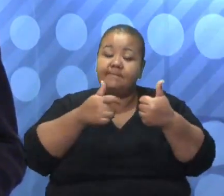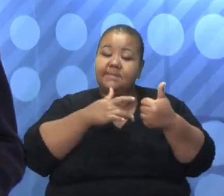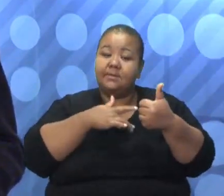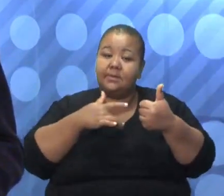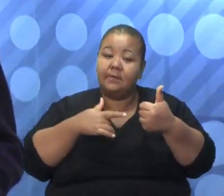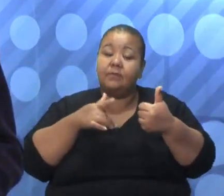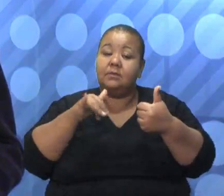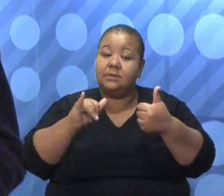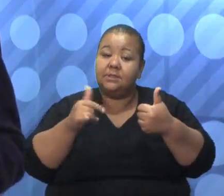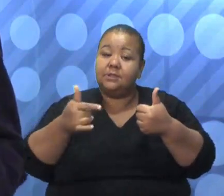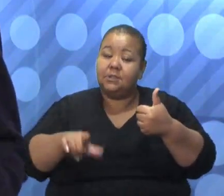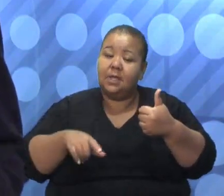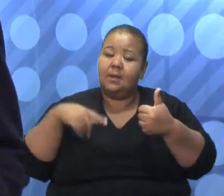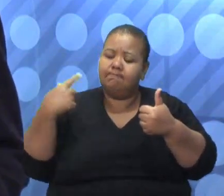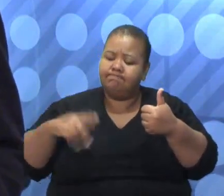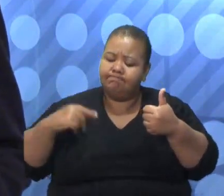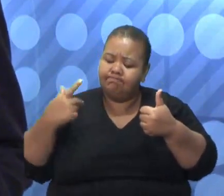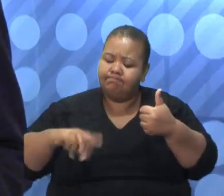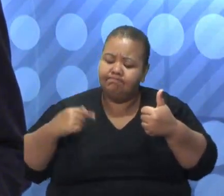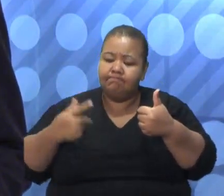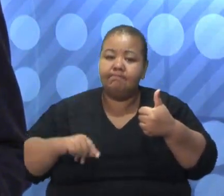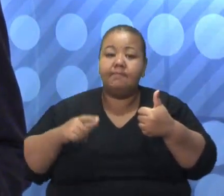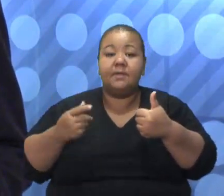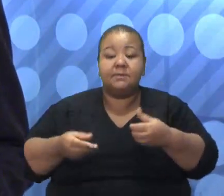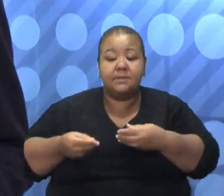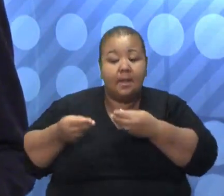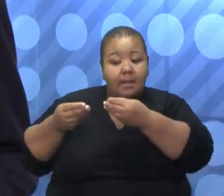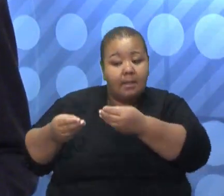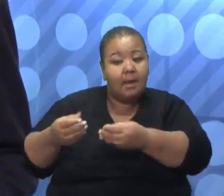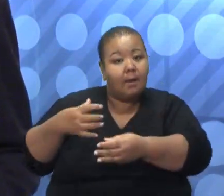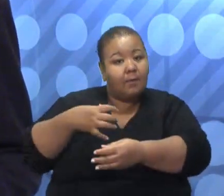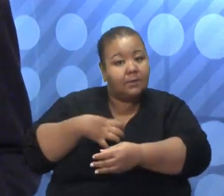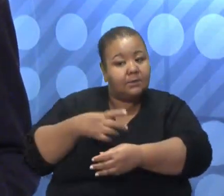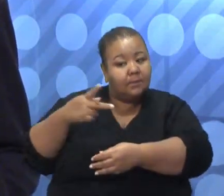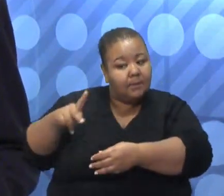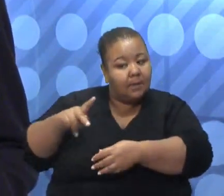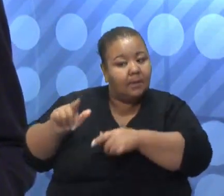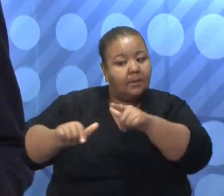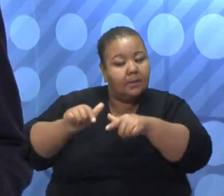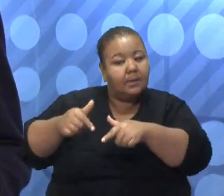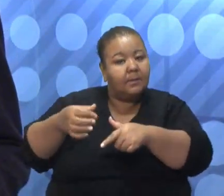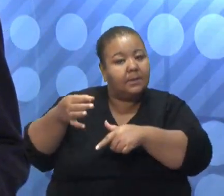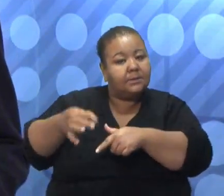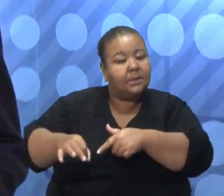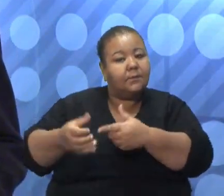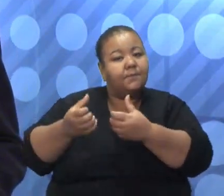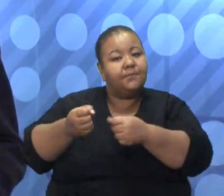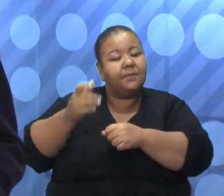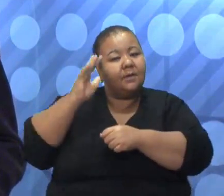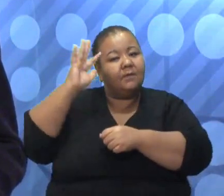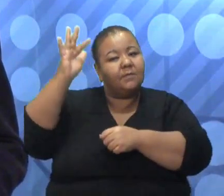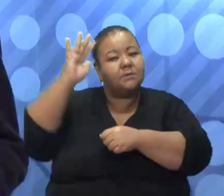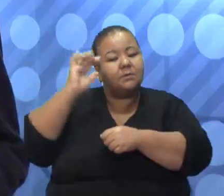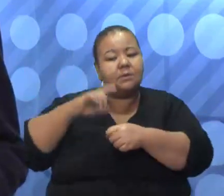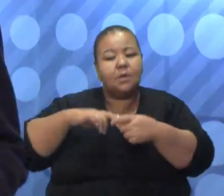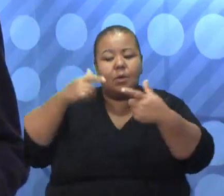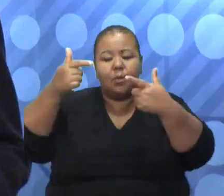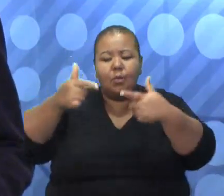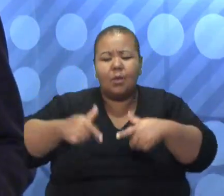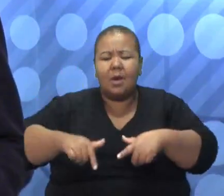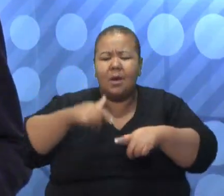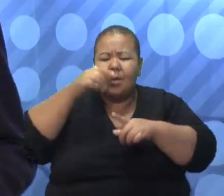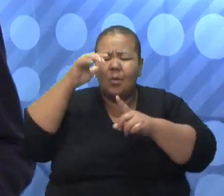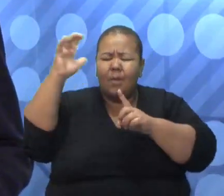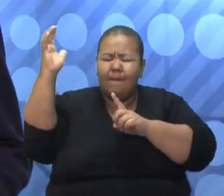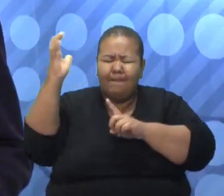né? Se a gente quer produtividade, nós temos que dar condição para esse cara trabalhar da maneira certa. Vamos imaginar, né, que ele está num lugar onde a pressão é muito